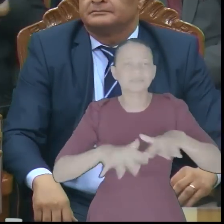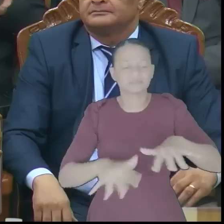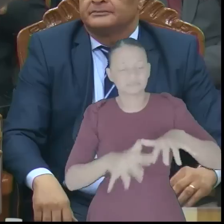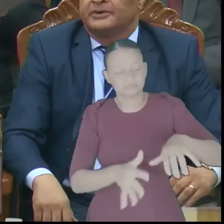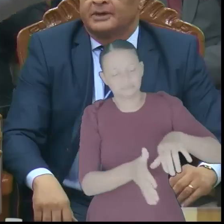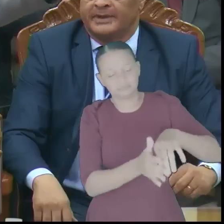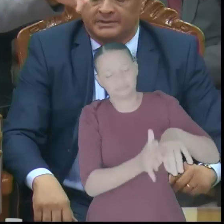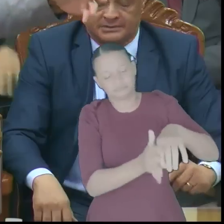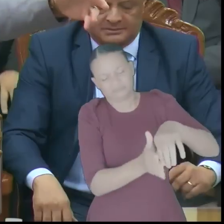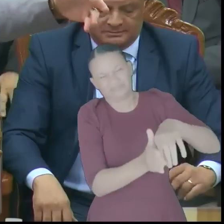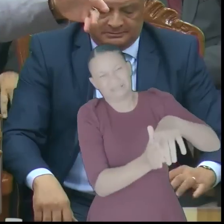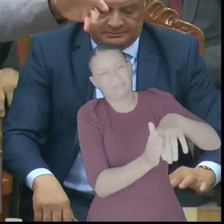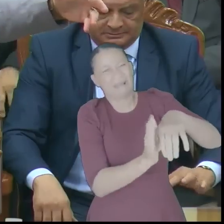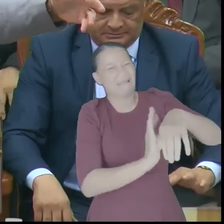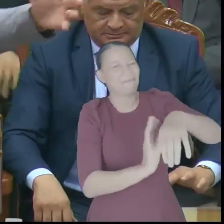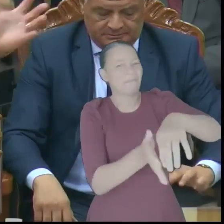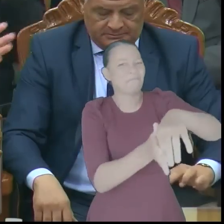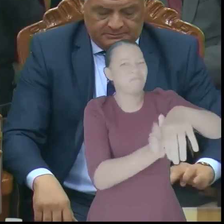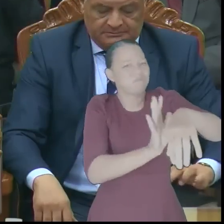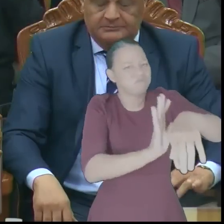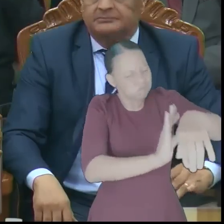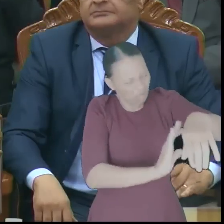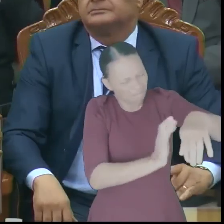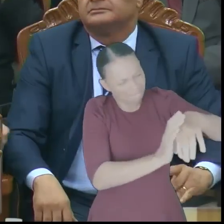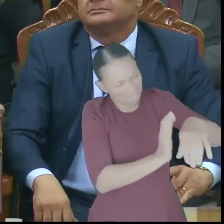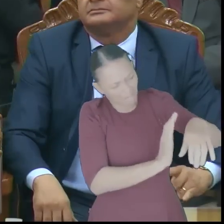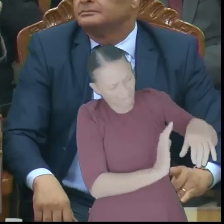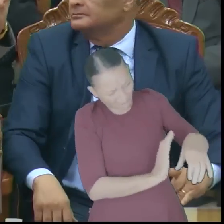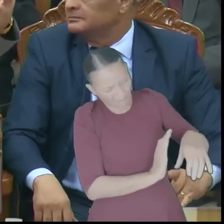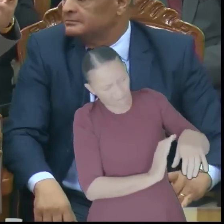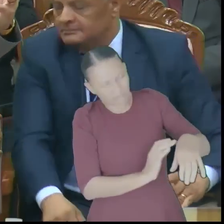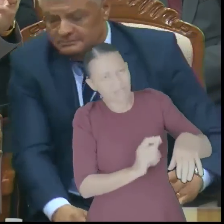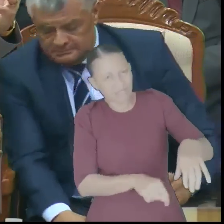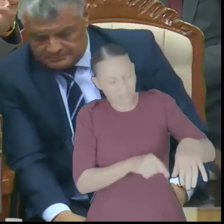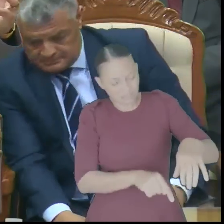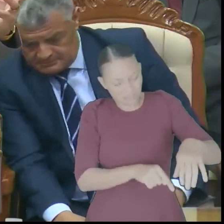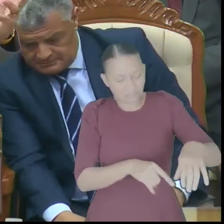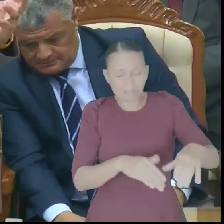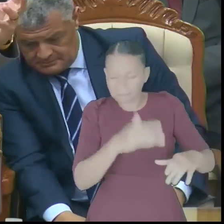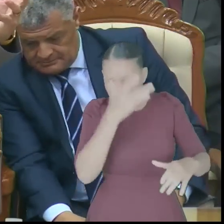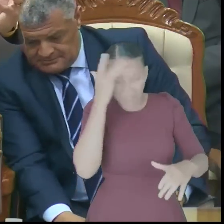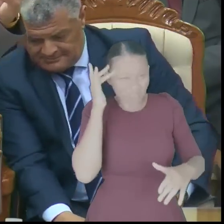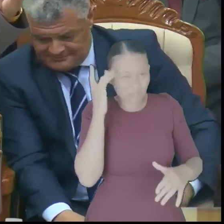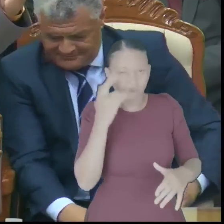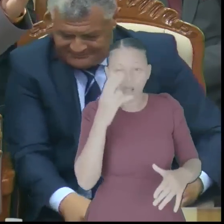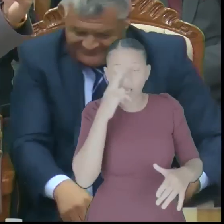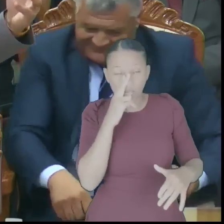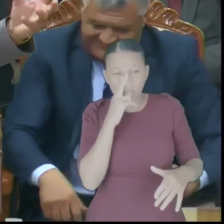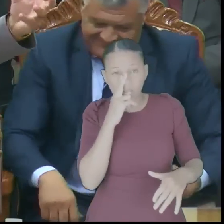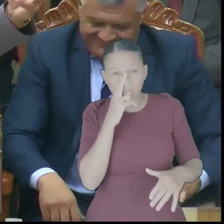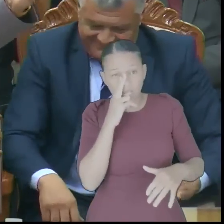Sepulcros foram abertos e corpos de santos